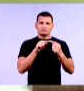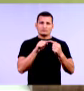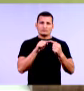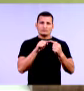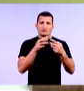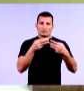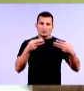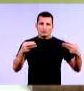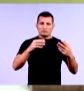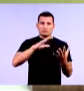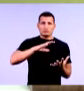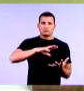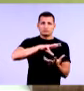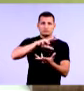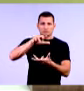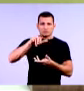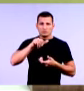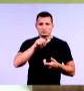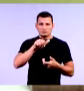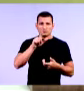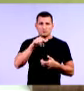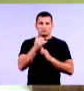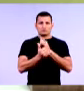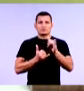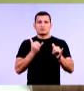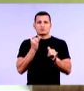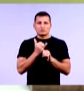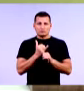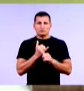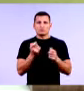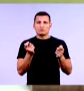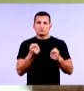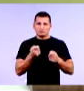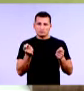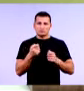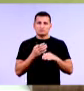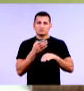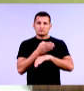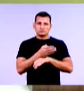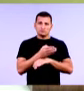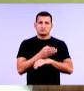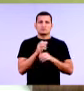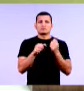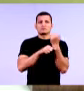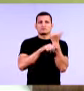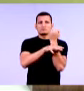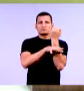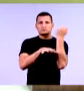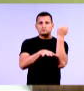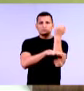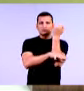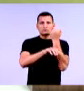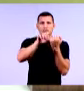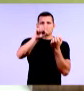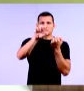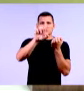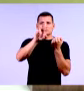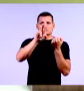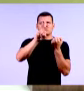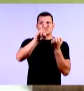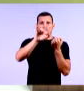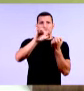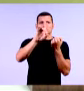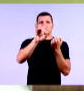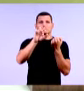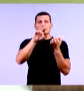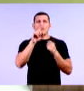mundial, que é a internet, que nos permite acessar um computador, um servidor que nós chamamos, que está localizado lá nos Estados